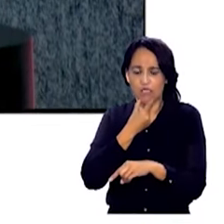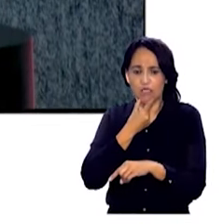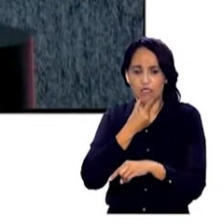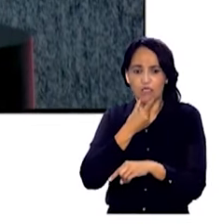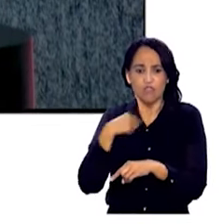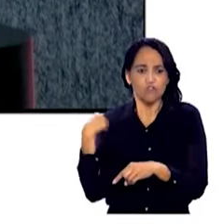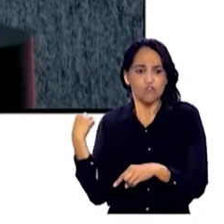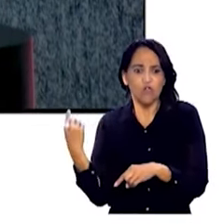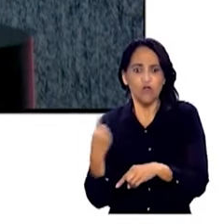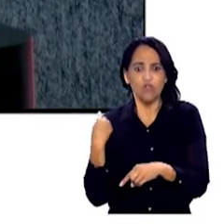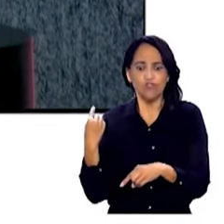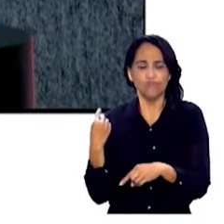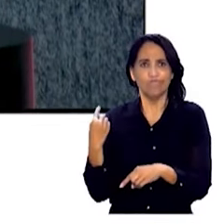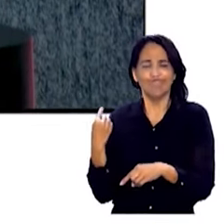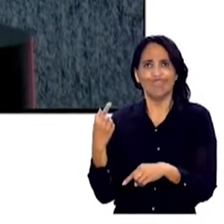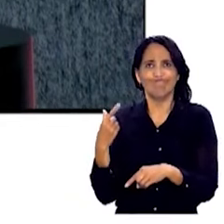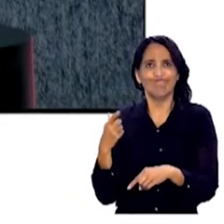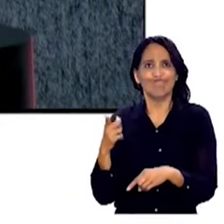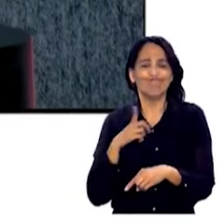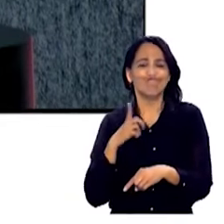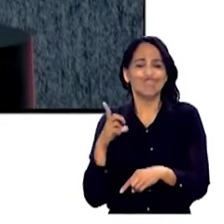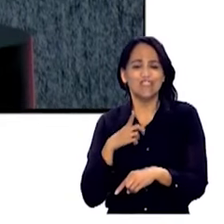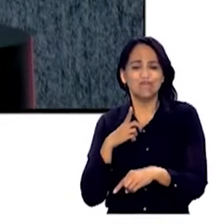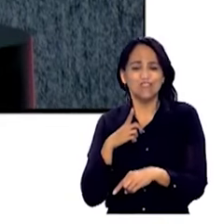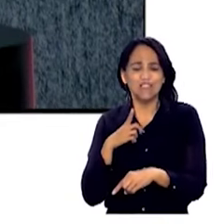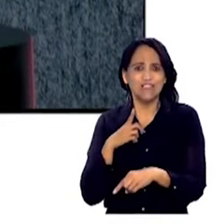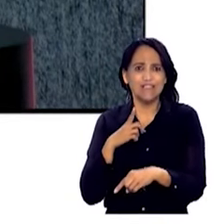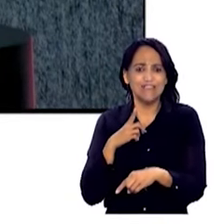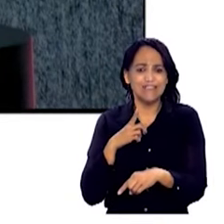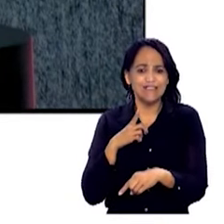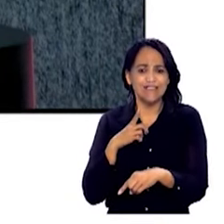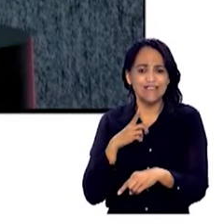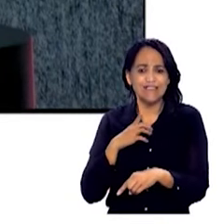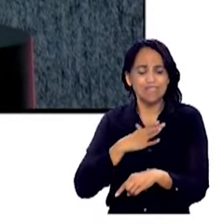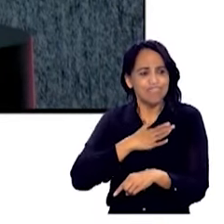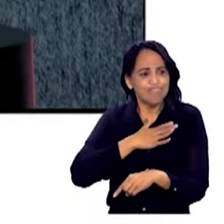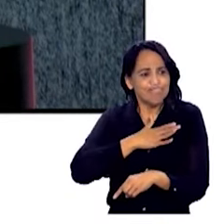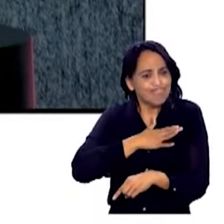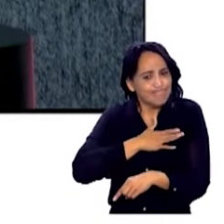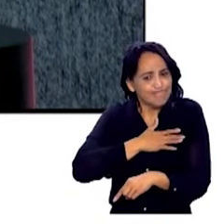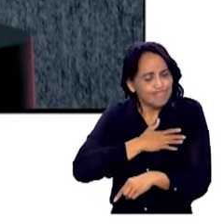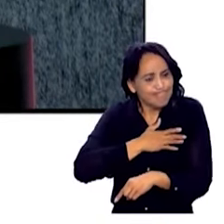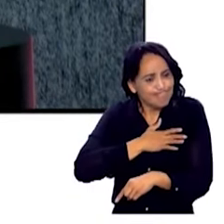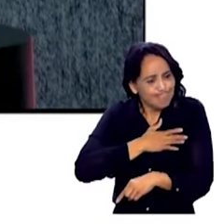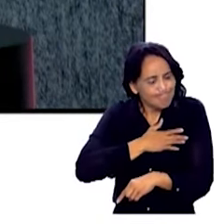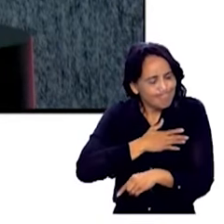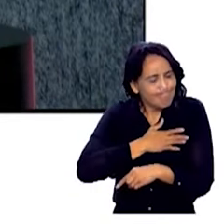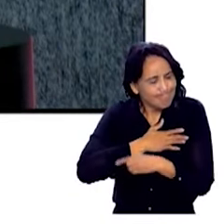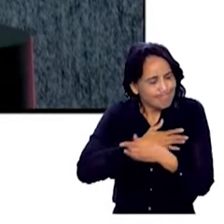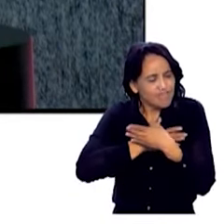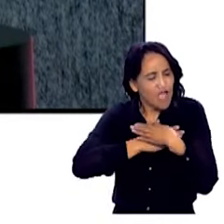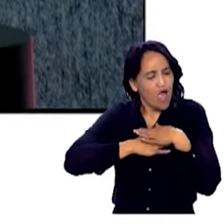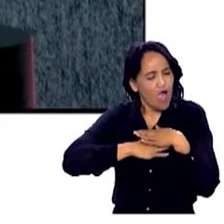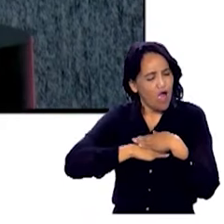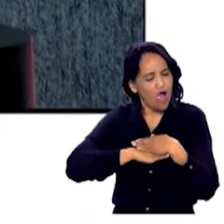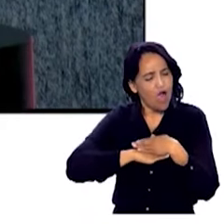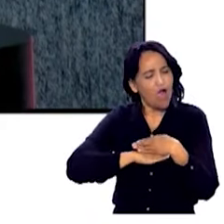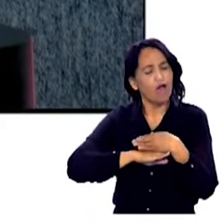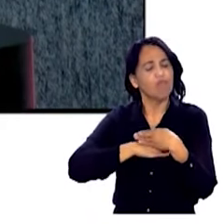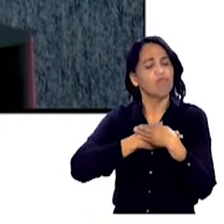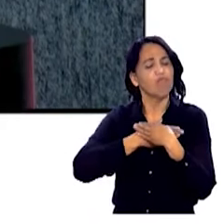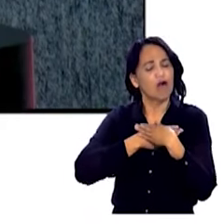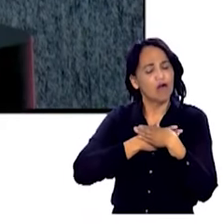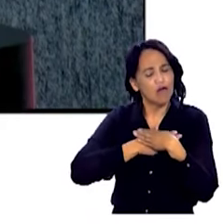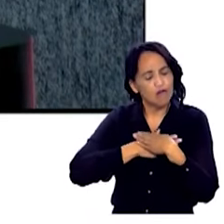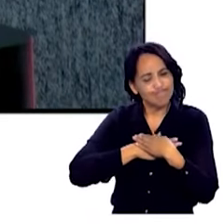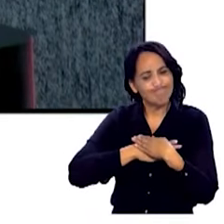que sim botar a mão assim no coração ficar tranquilo porque o